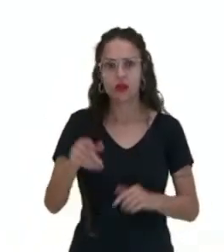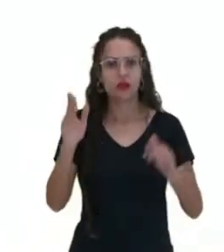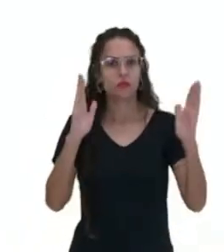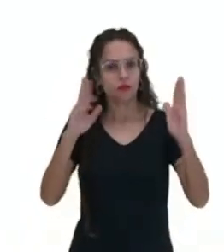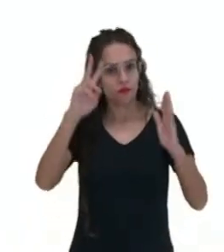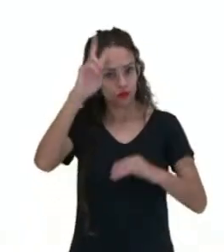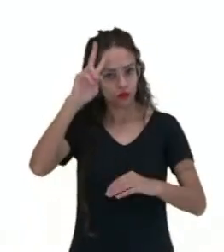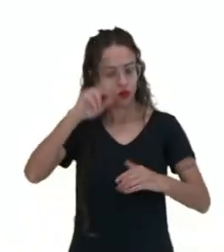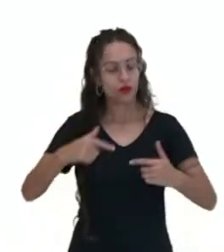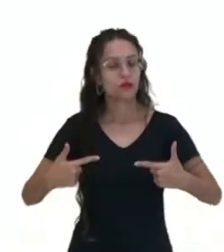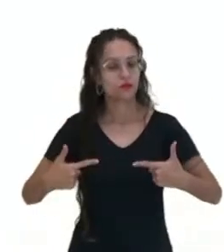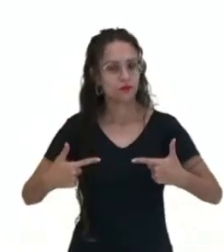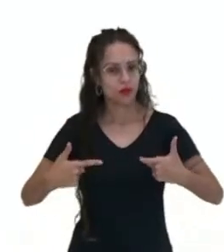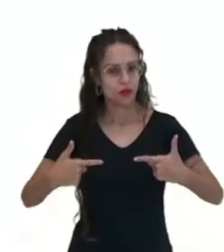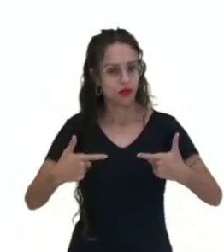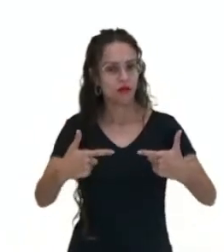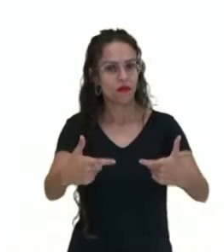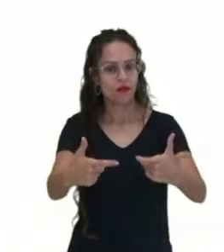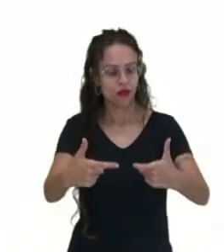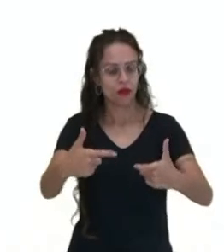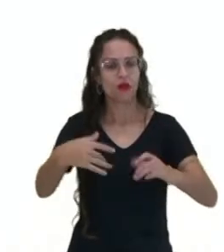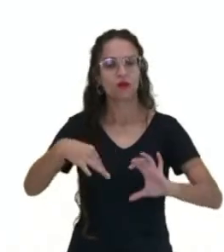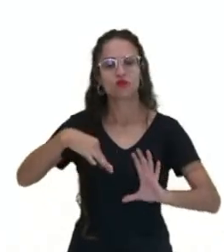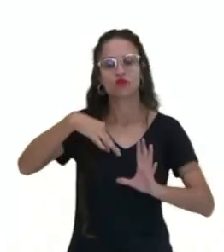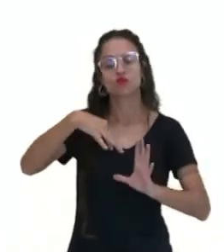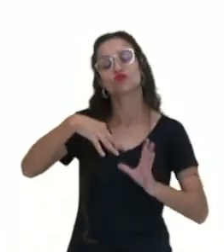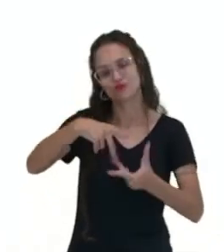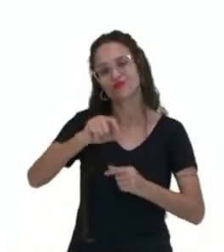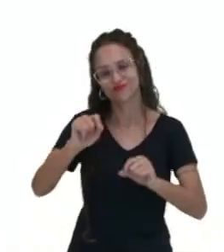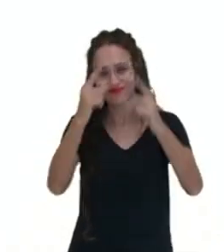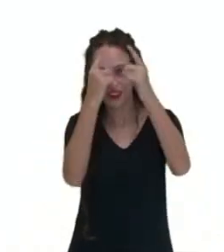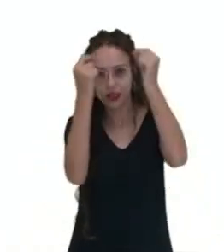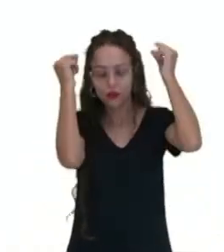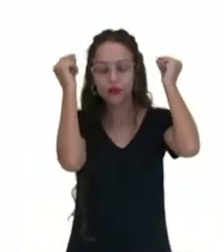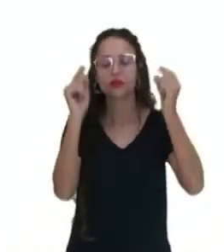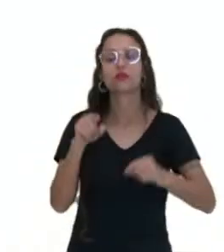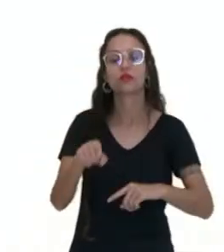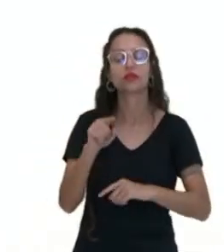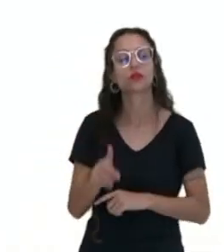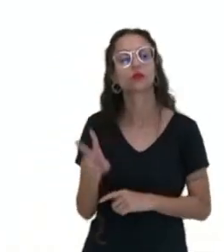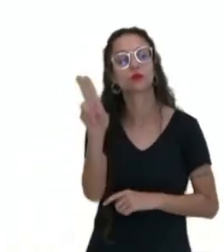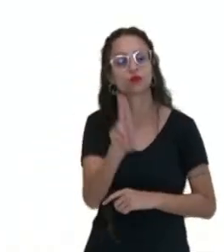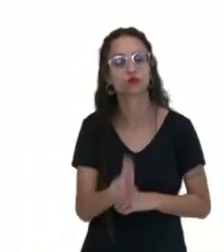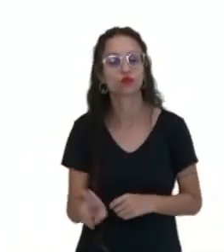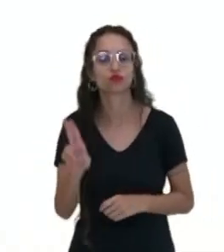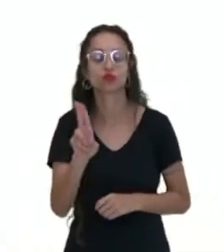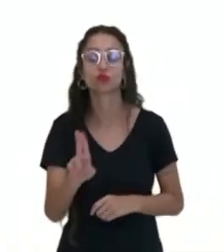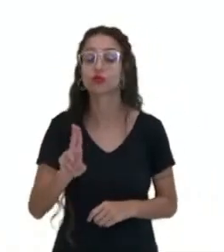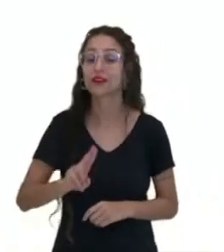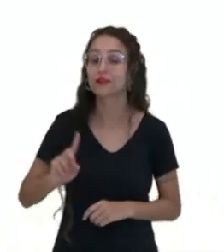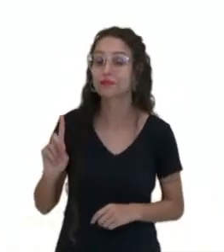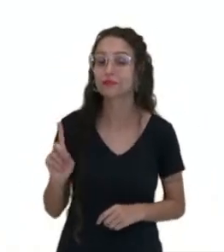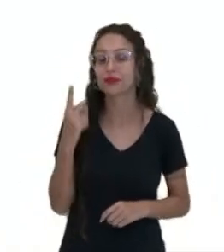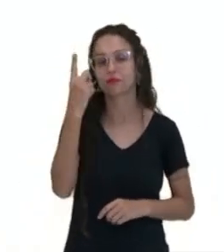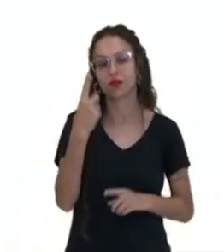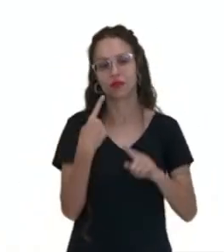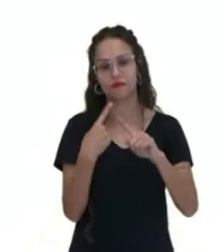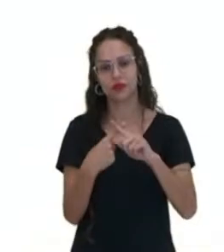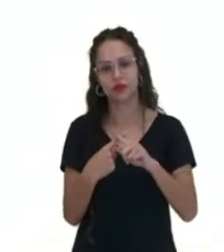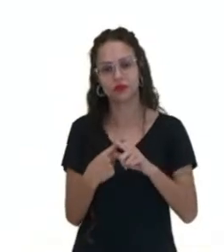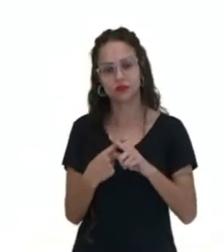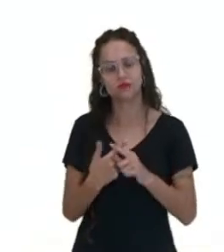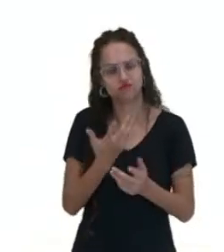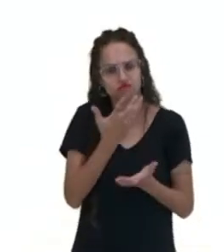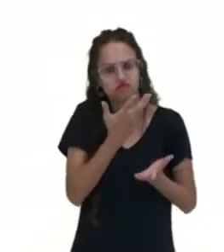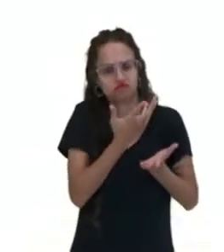uma guerra, né, no mundo grego, e ele acabou utilizando pela primeira vez nos seus